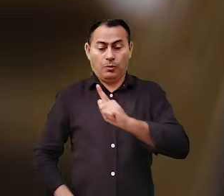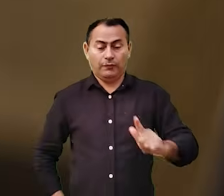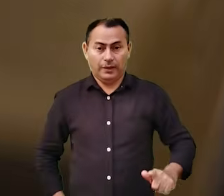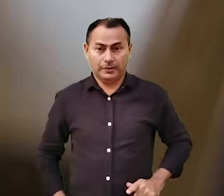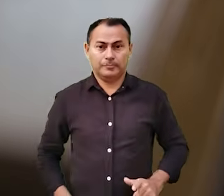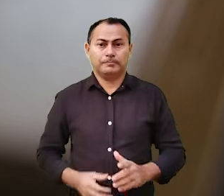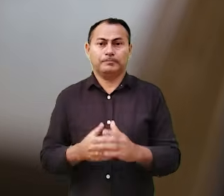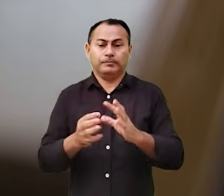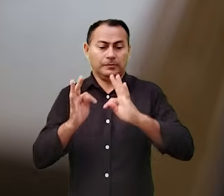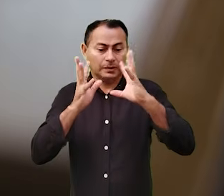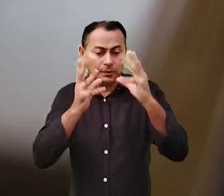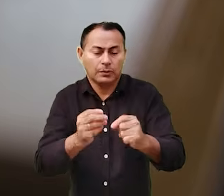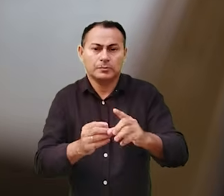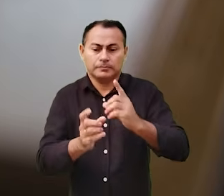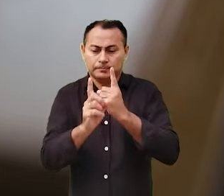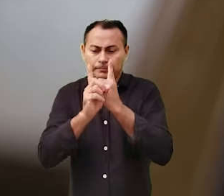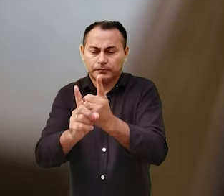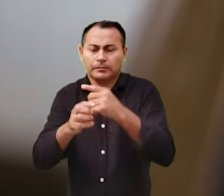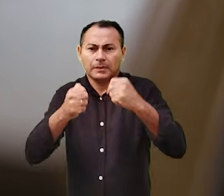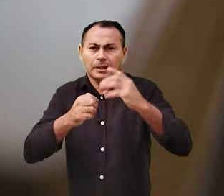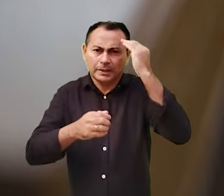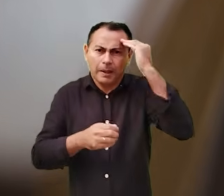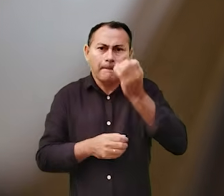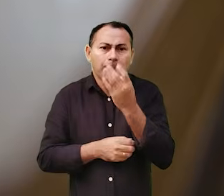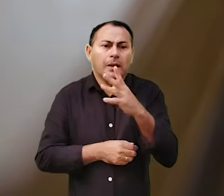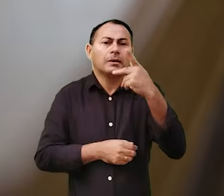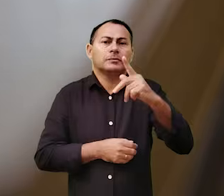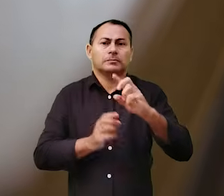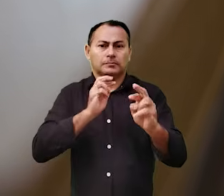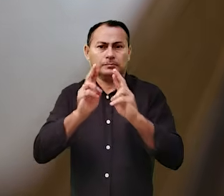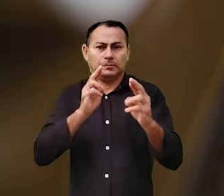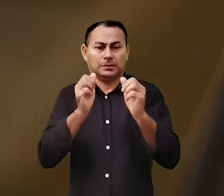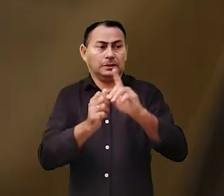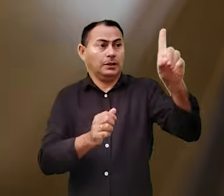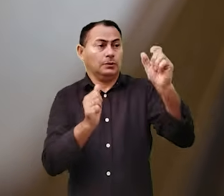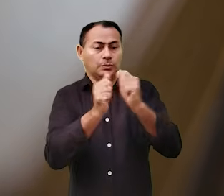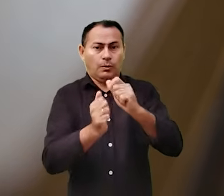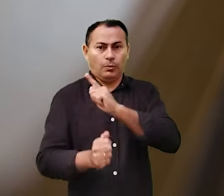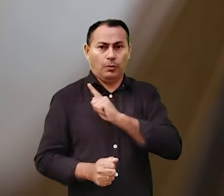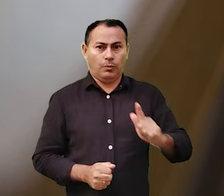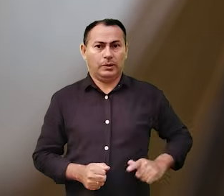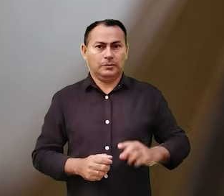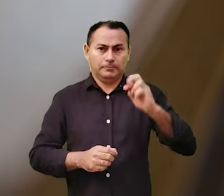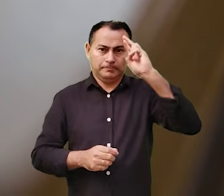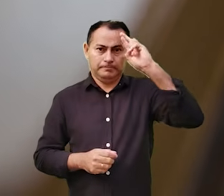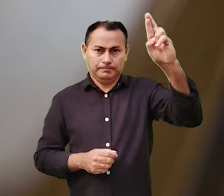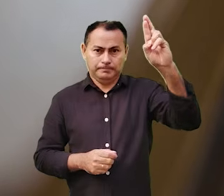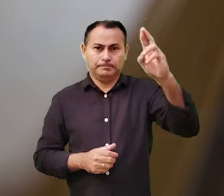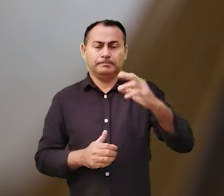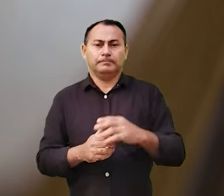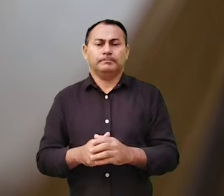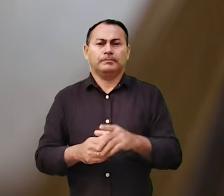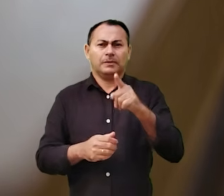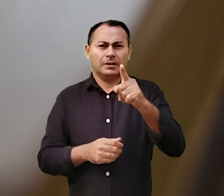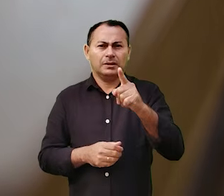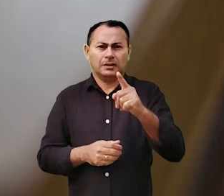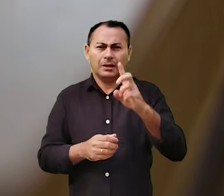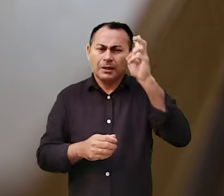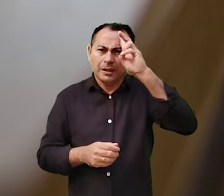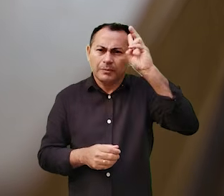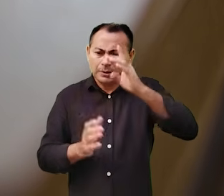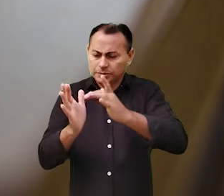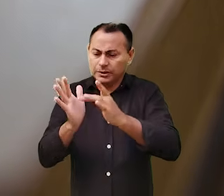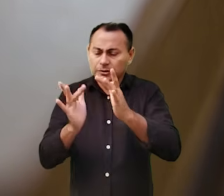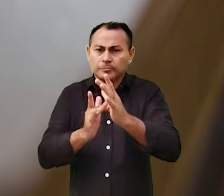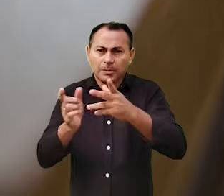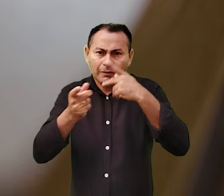com o governo. Todos os discípulos devem entender muito bem qual é a relação deles com o governo, com as autoridades. Você está